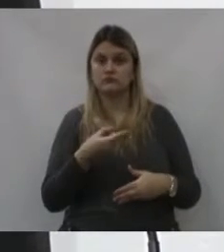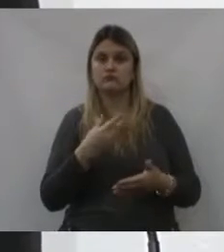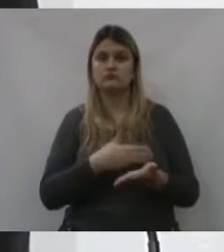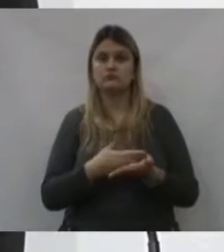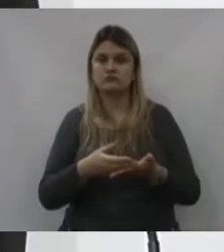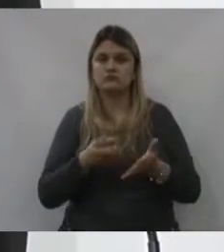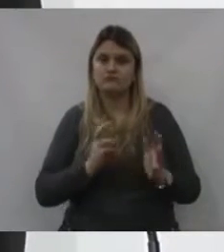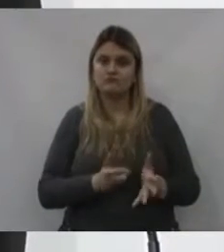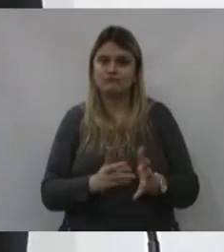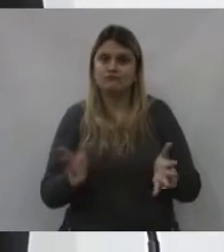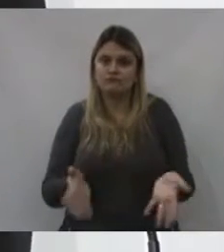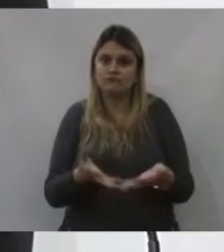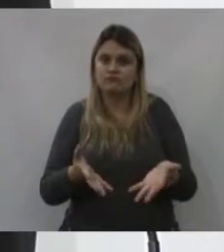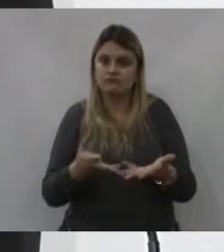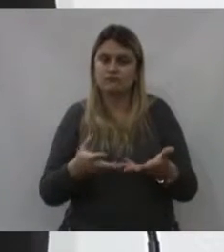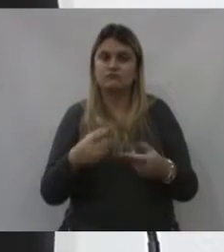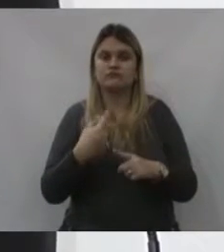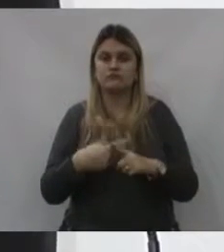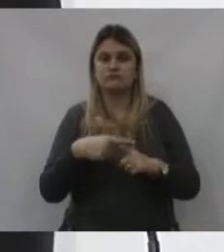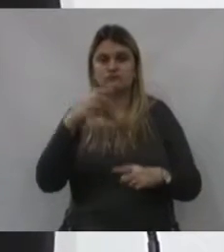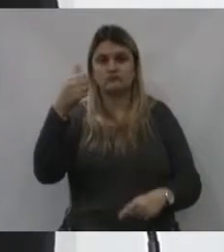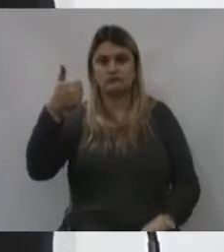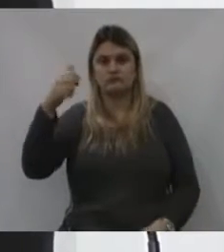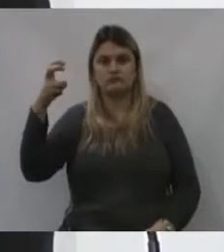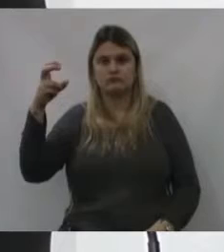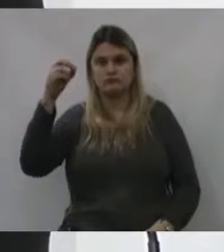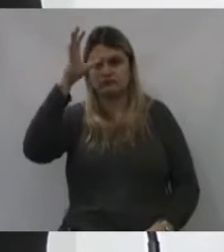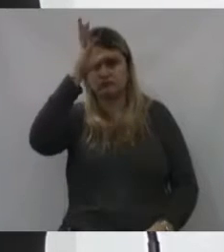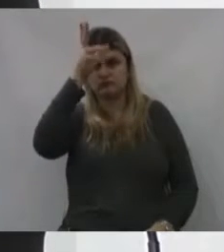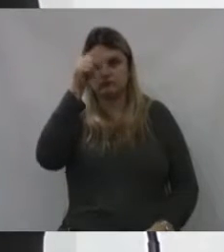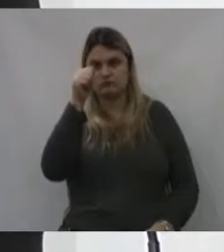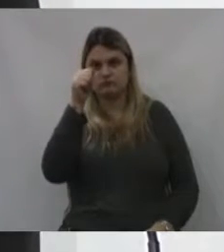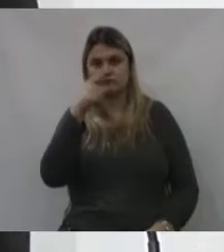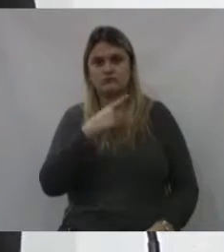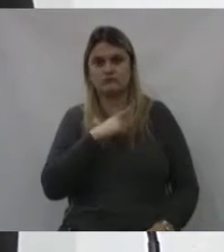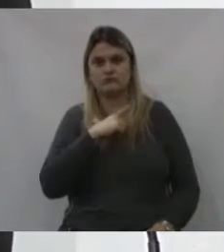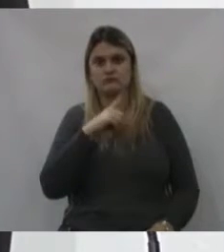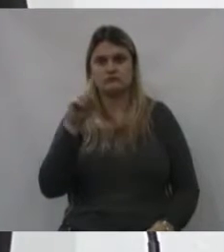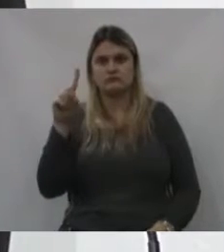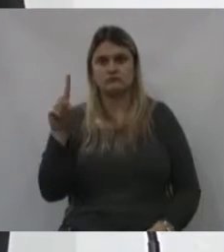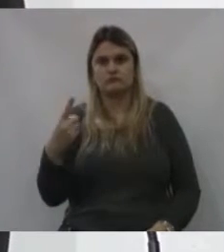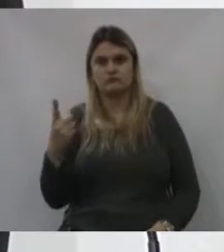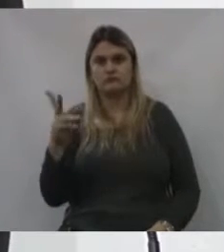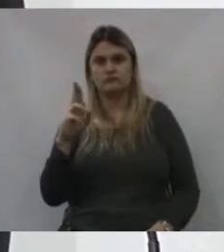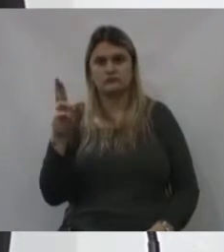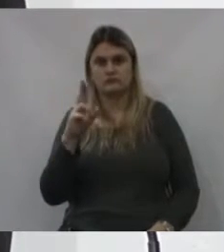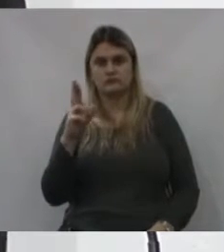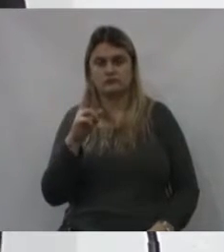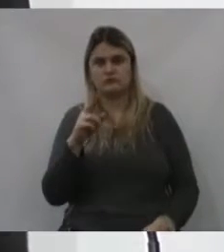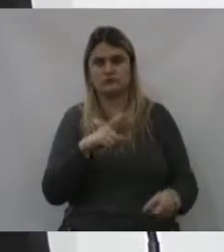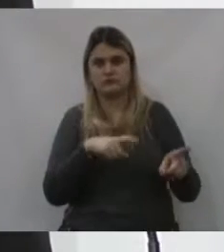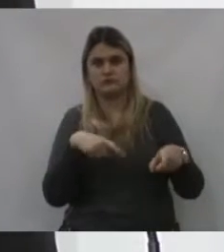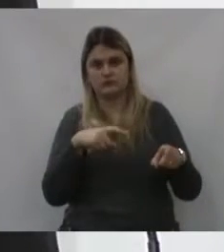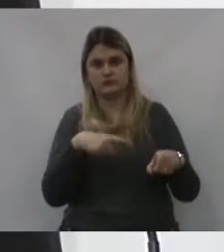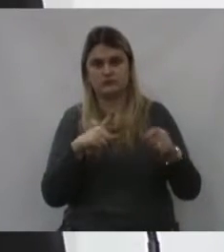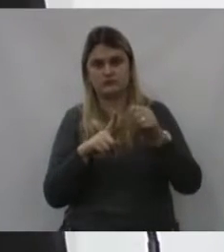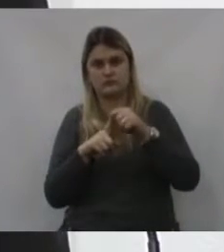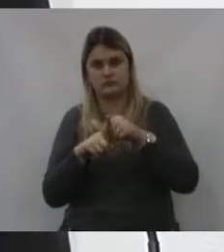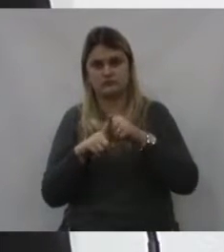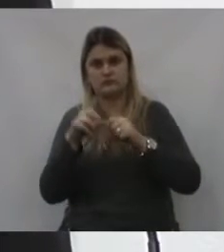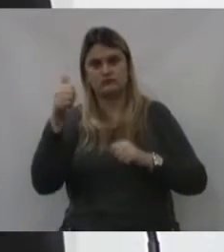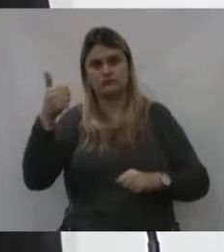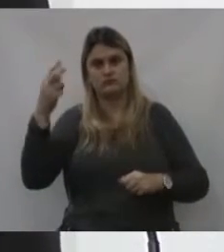Nós começamos a incentivar esse programa porque 150 galinhas davam uma receita de R$1.000 para um produtor por